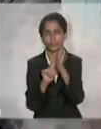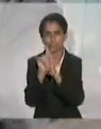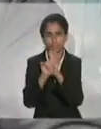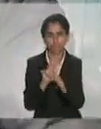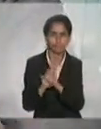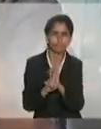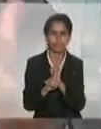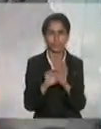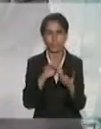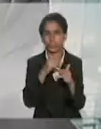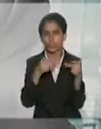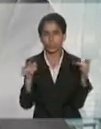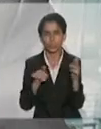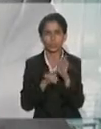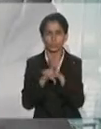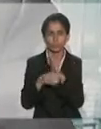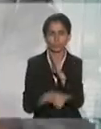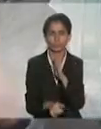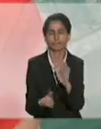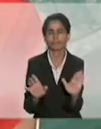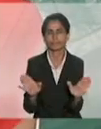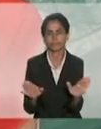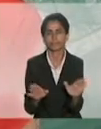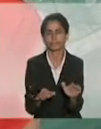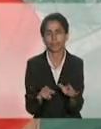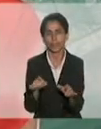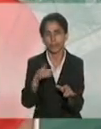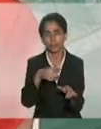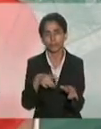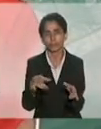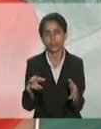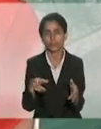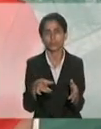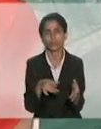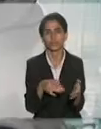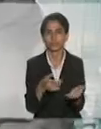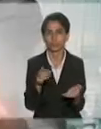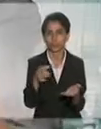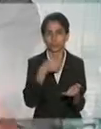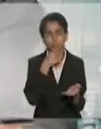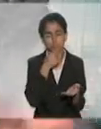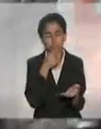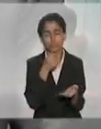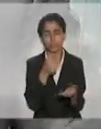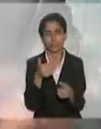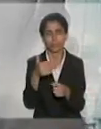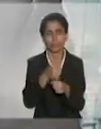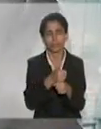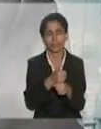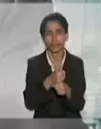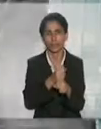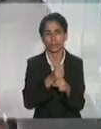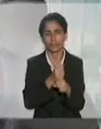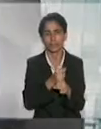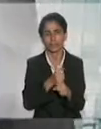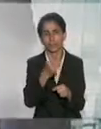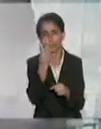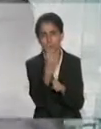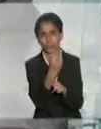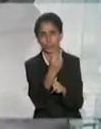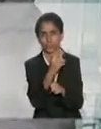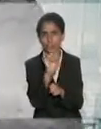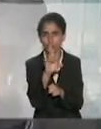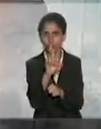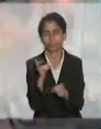fundamentos da crise, etc, etc. E essa proposta foi bem aceita no momento? Não, ele concordou não que fosse com 4, que fosse 2